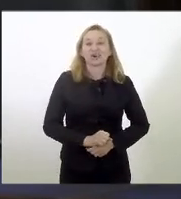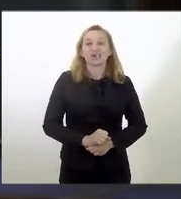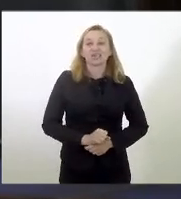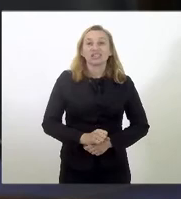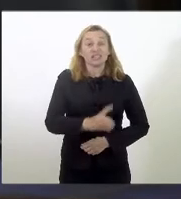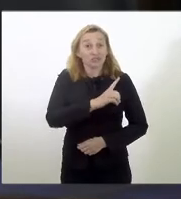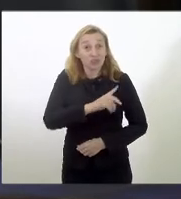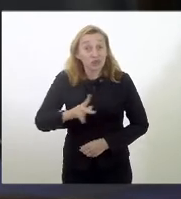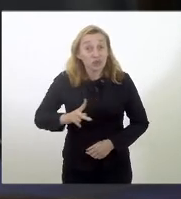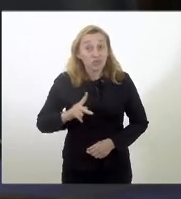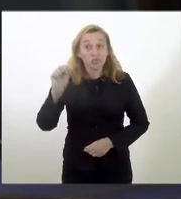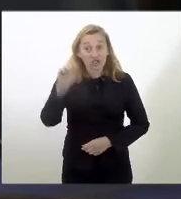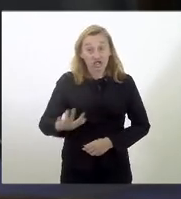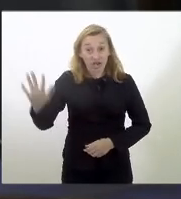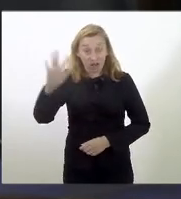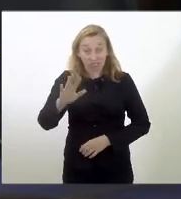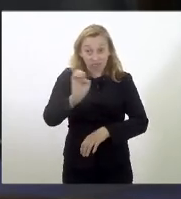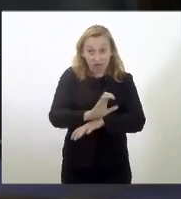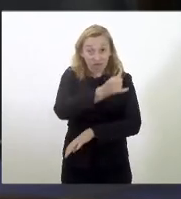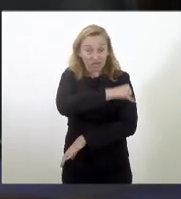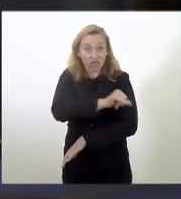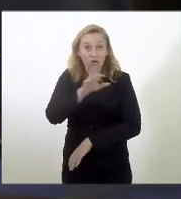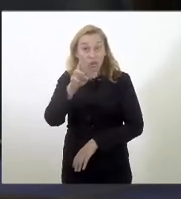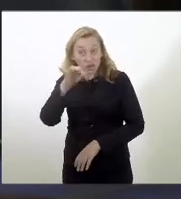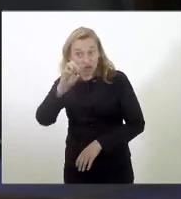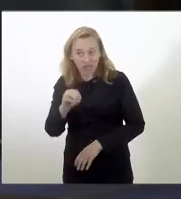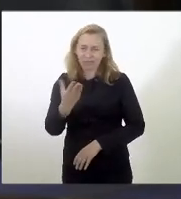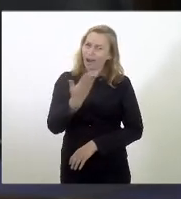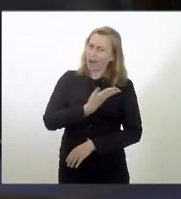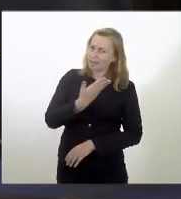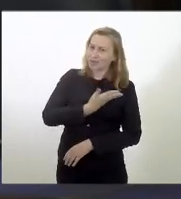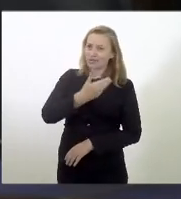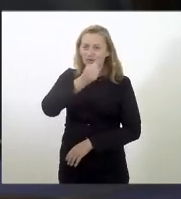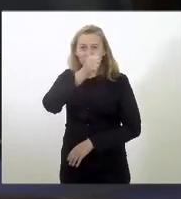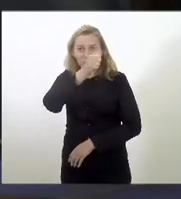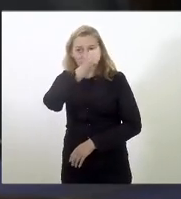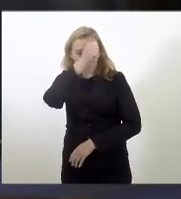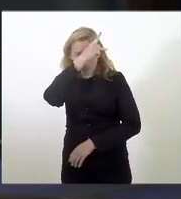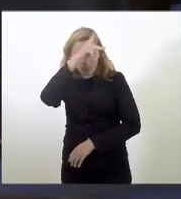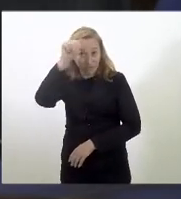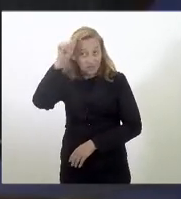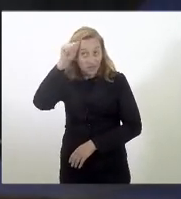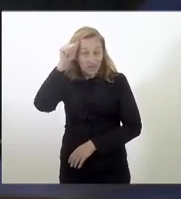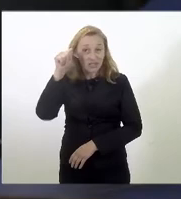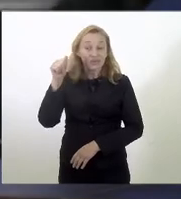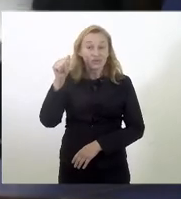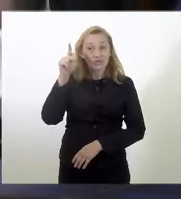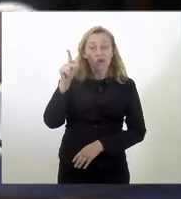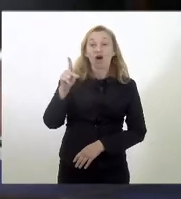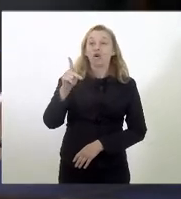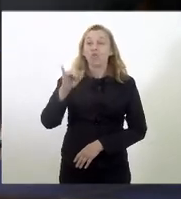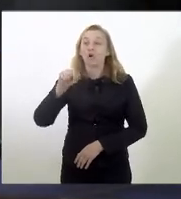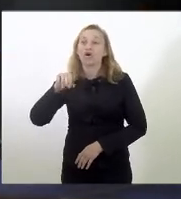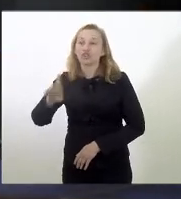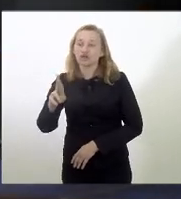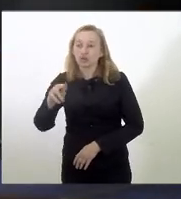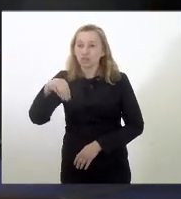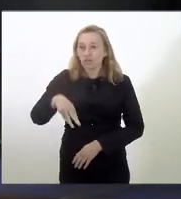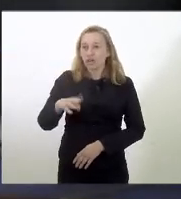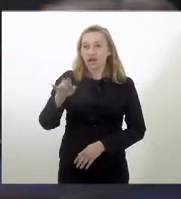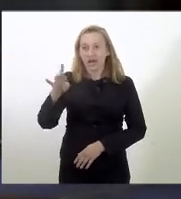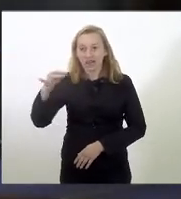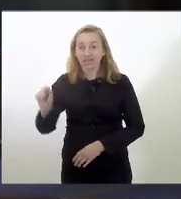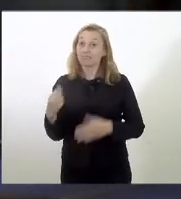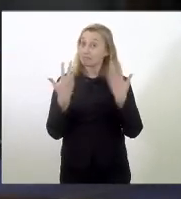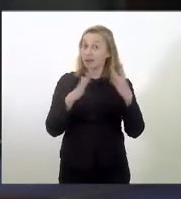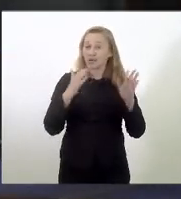defensor público-geral do Estado do Rio de Janeiro, Rodrigo Pacheco, meu amigo prefeito Washington Reis, e cumprimento a todos os deputados